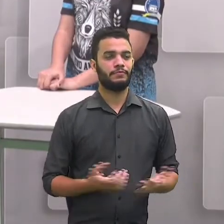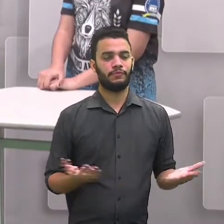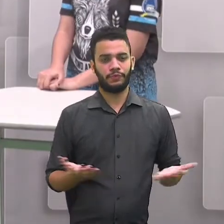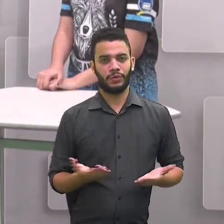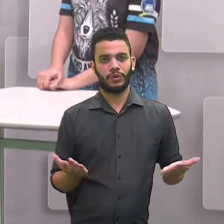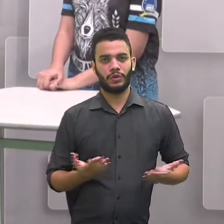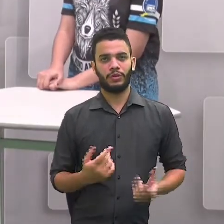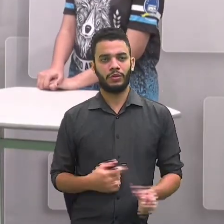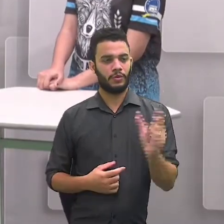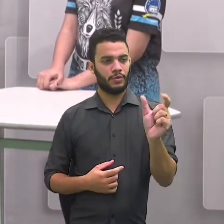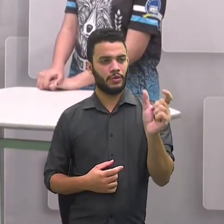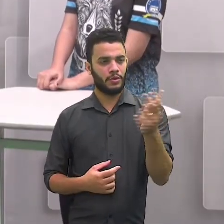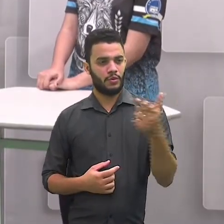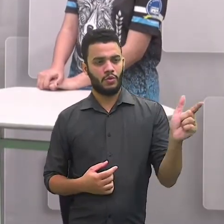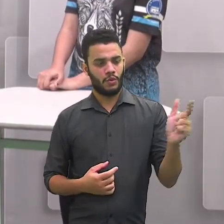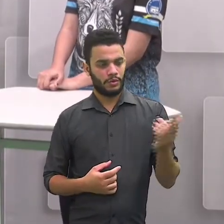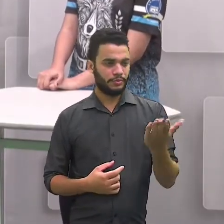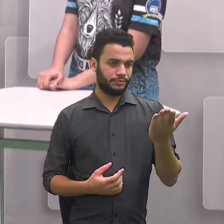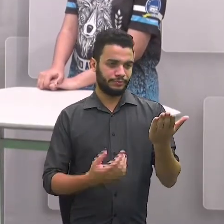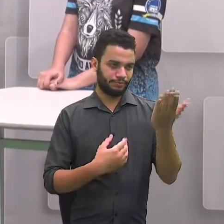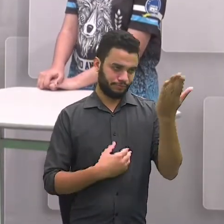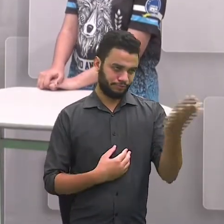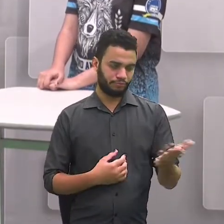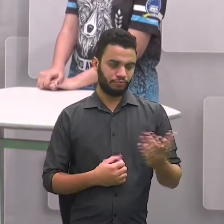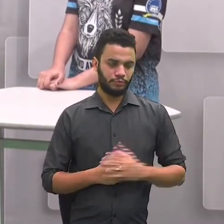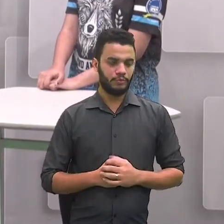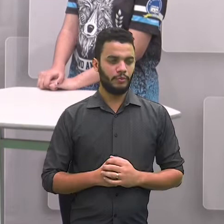Agora, vamos